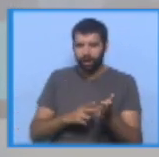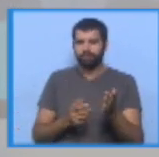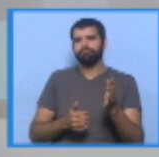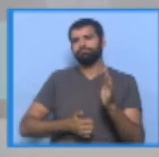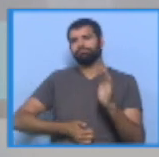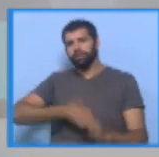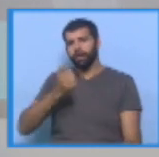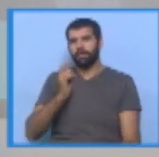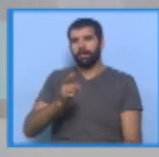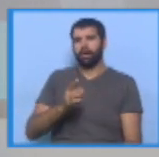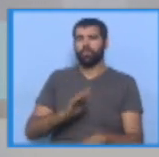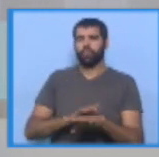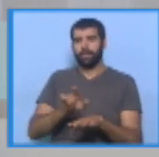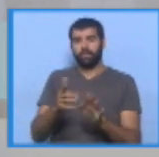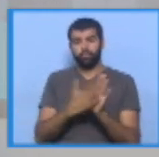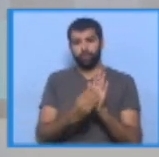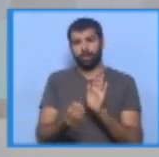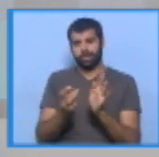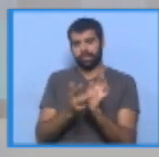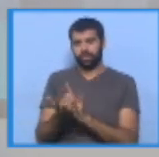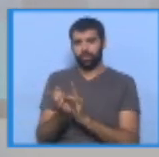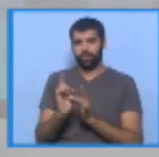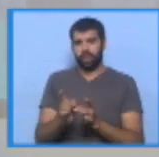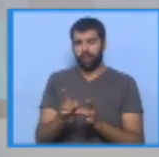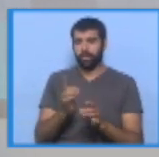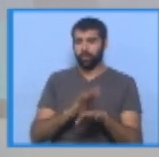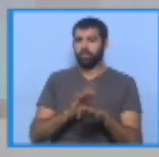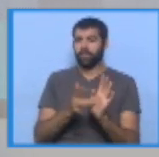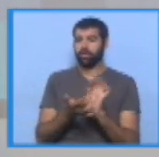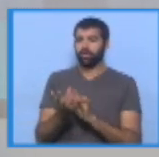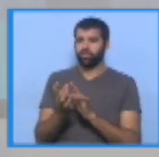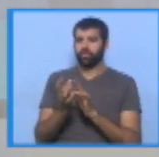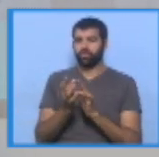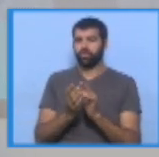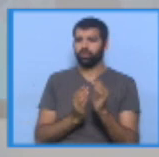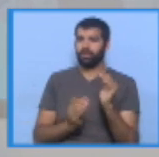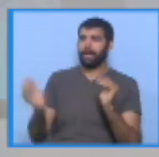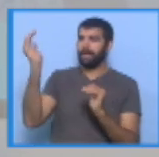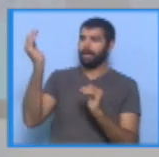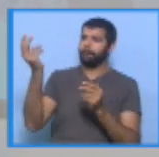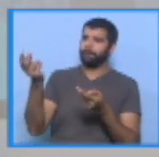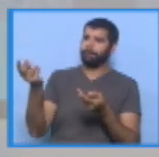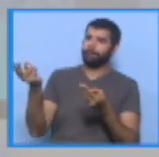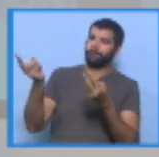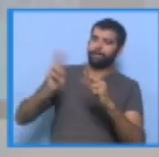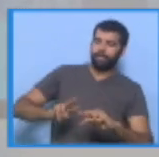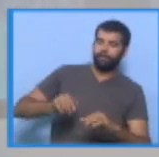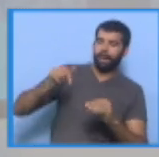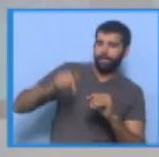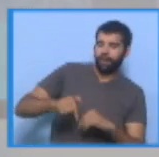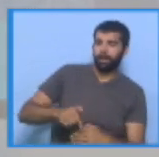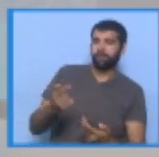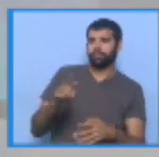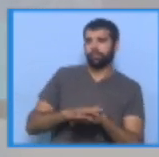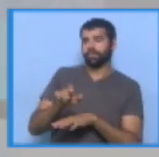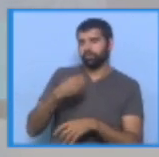exemplo de Jesus. Jesus vem das alturas e desce até às profundidades. Por isso é que São Francisco